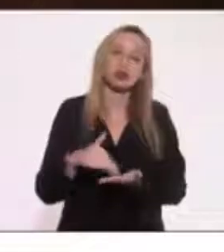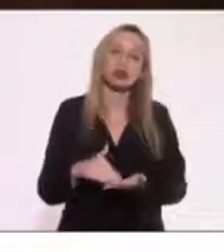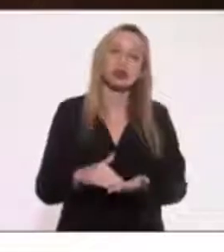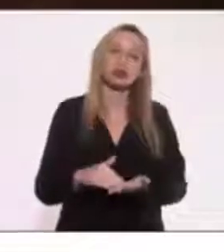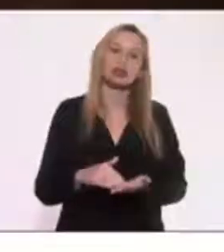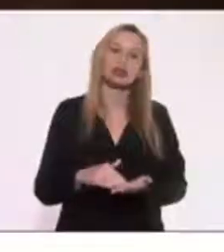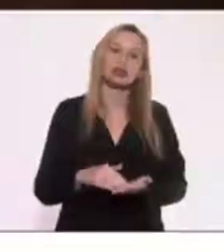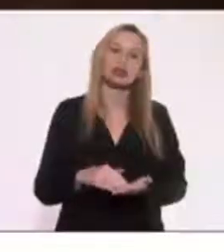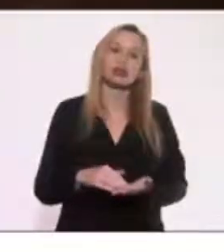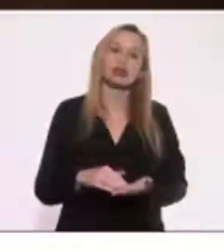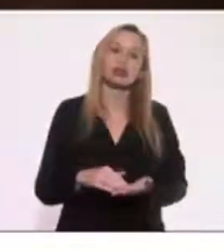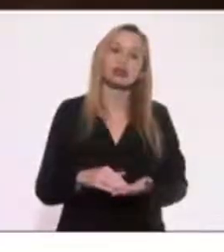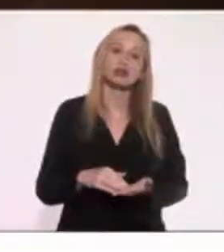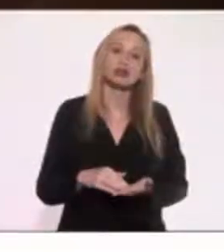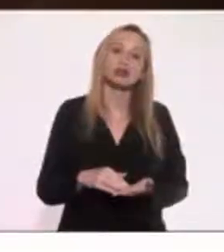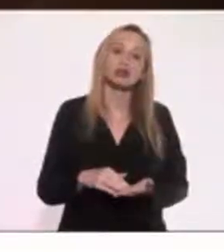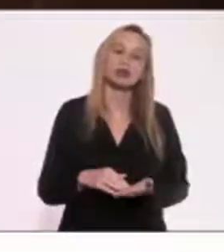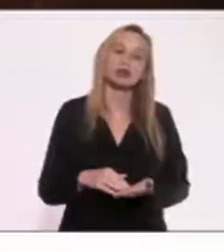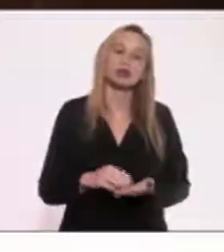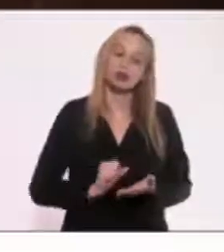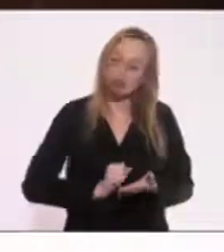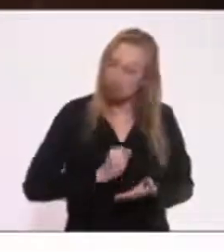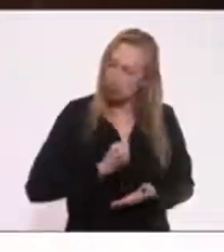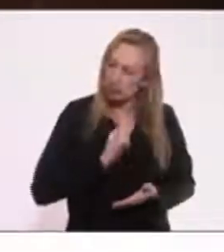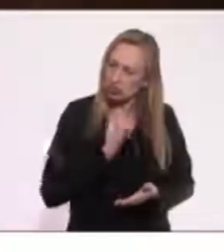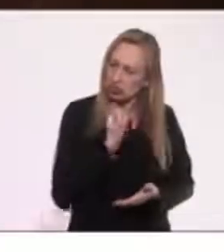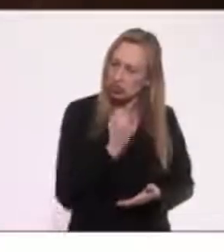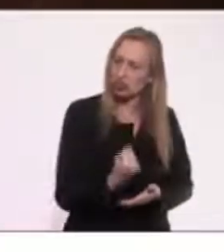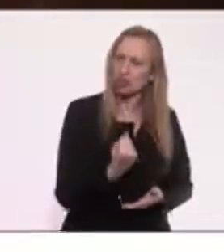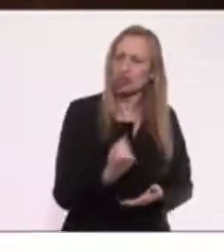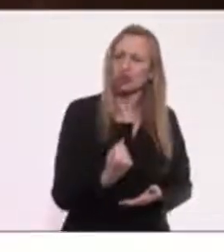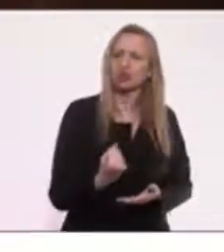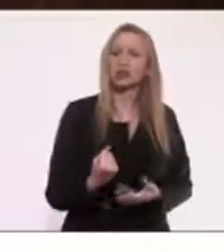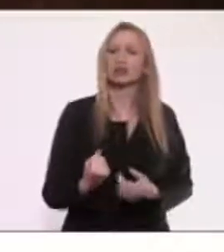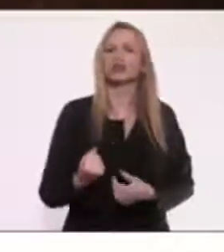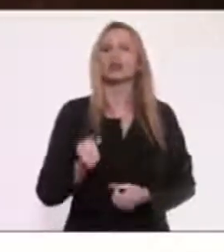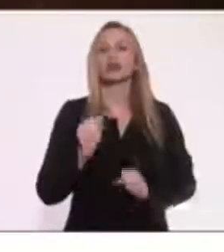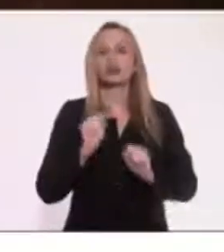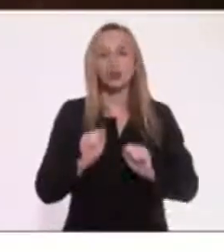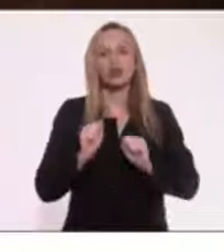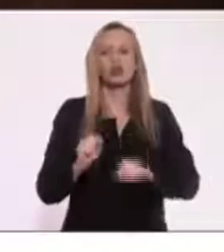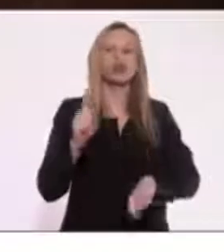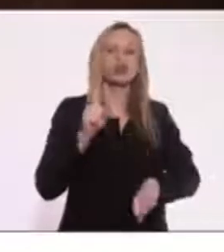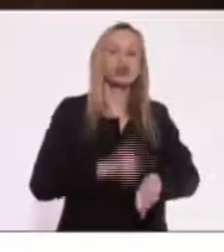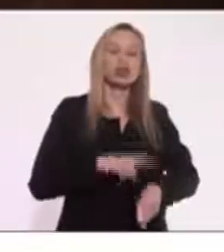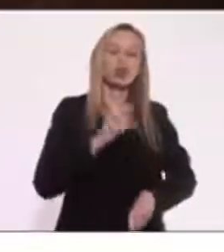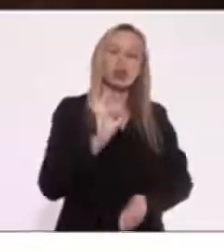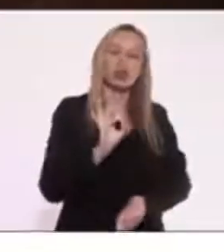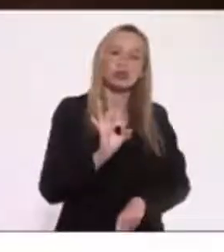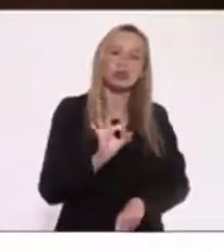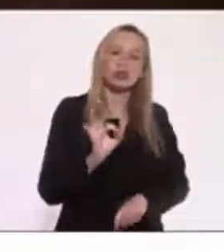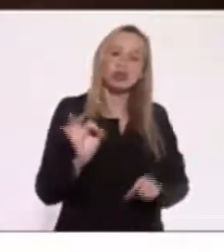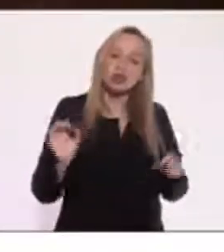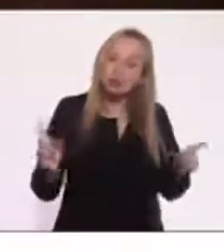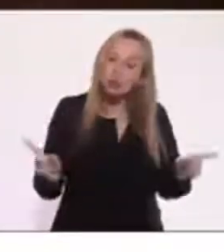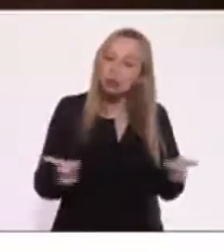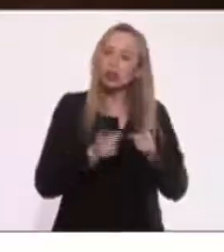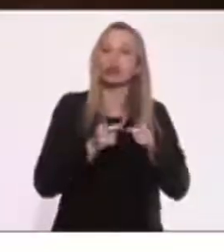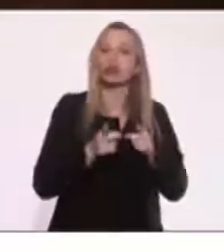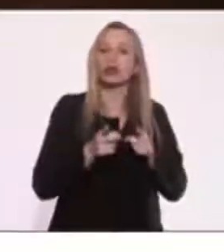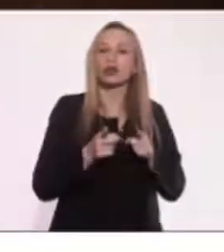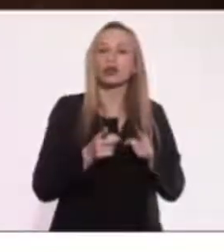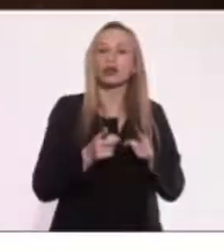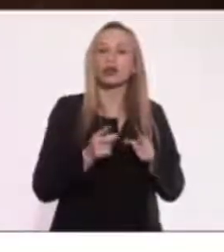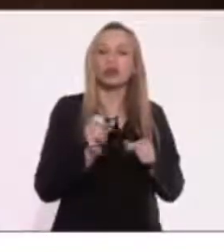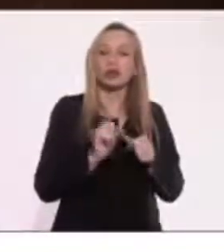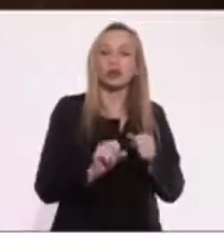não mediremos qualquer esforço para que possamos, num tempo o mais curto possível,